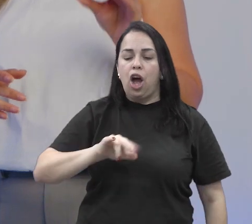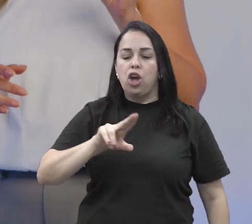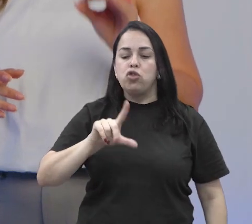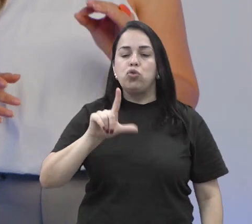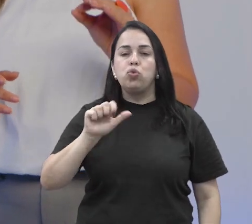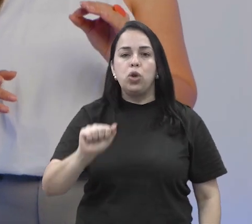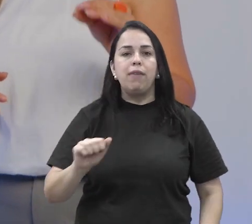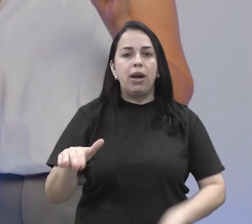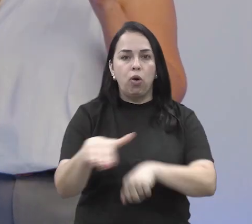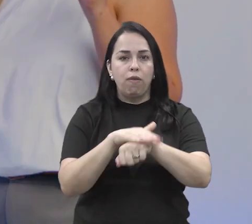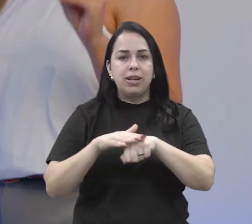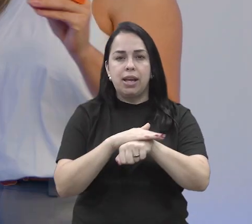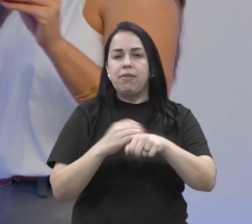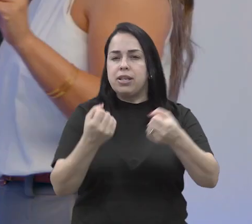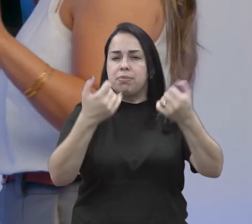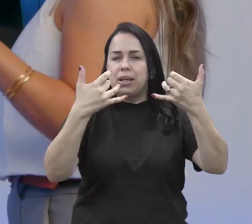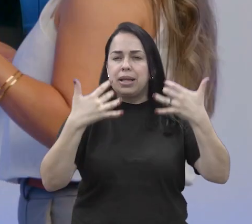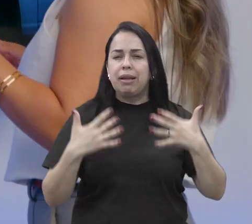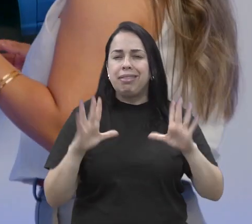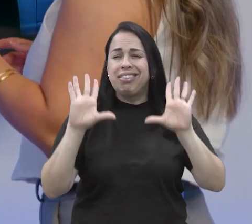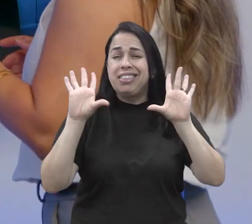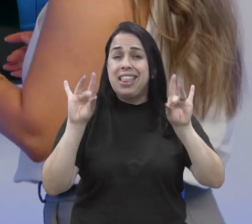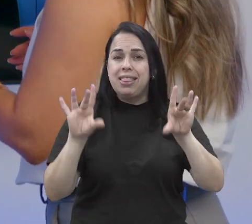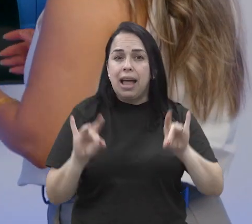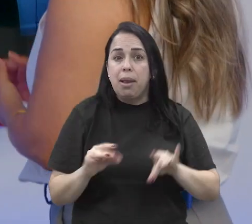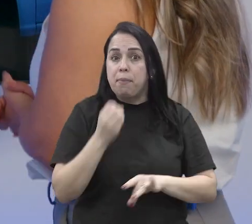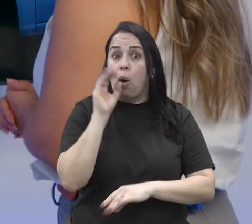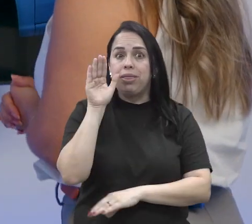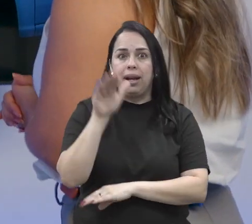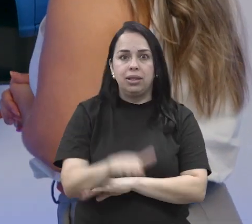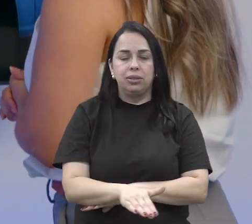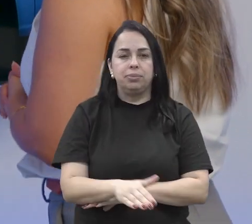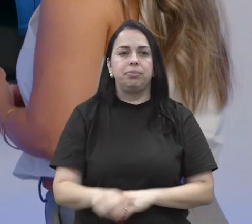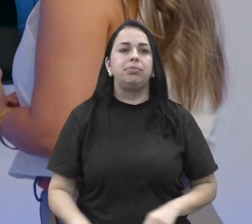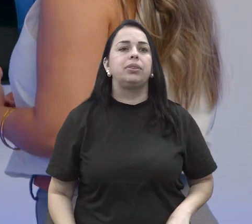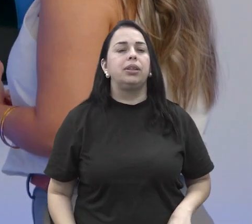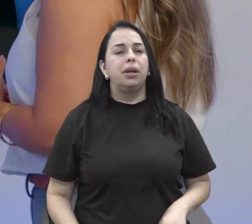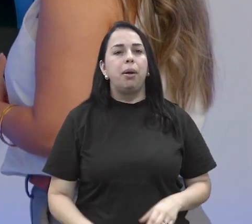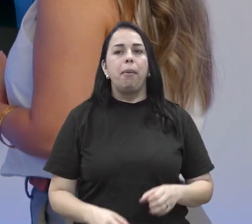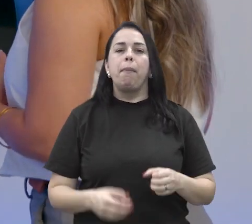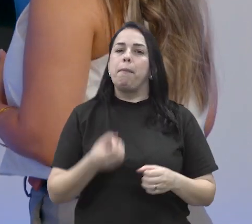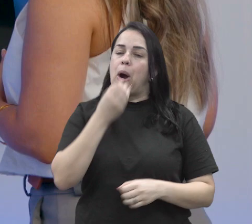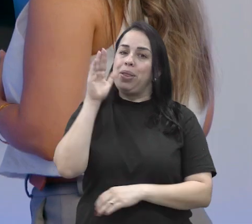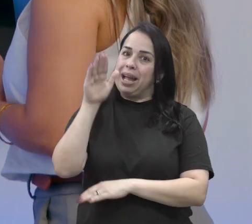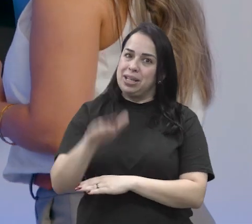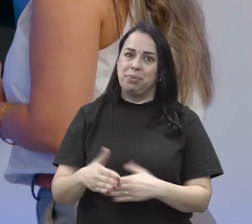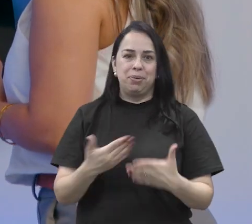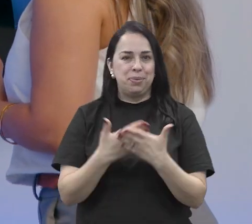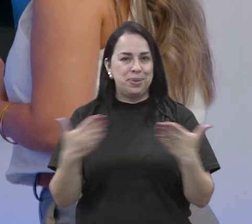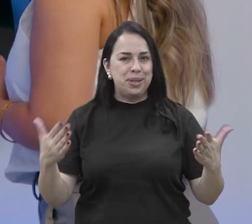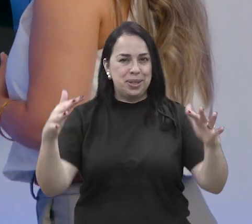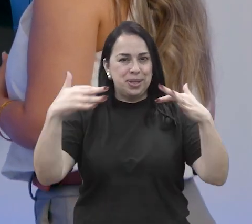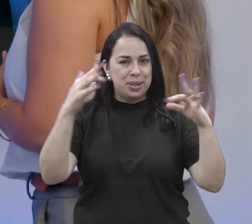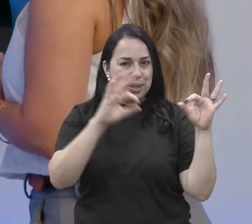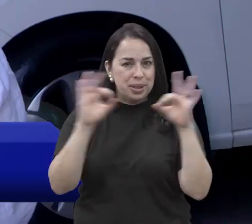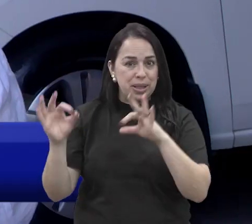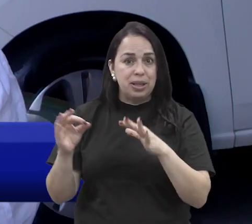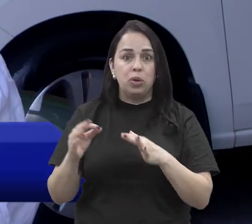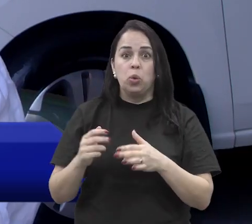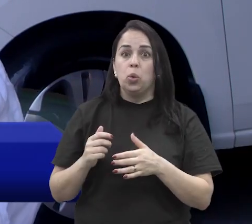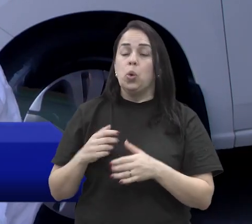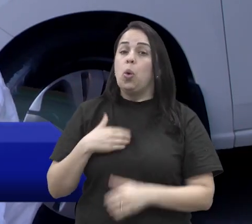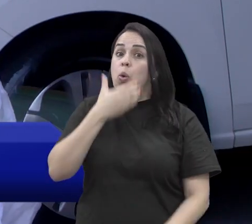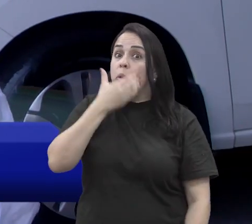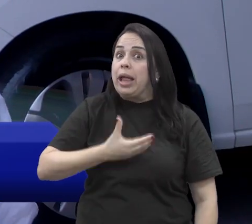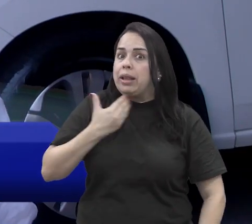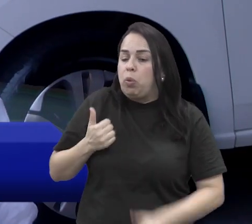Lopes conversa com a gente e traz detalhes desse trabalho, né, Júlia? Boa tarde para você. Boa tarde para você, boa tarde para todos. O Natal